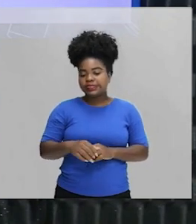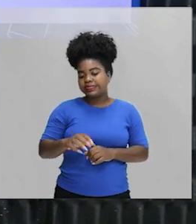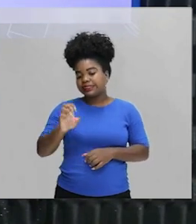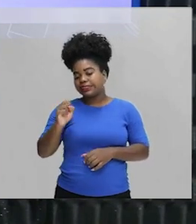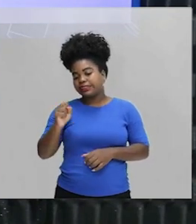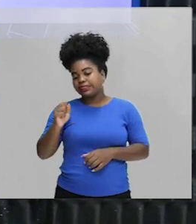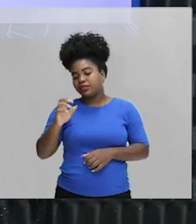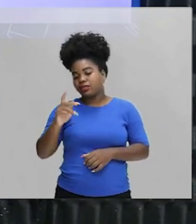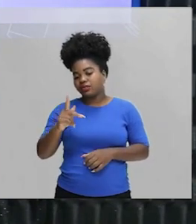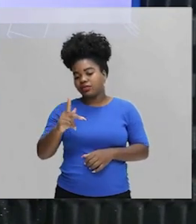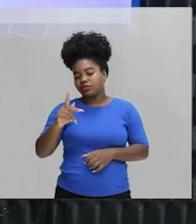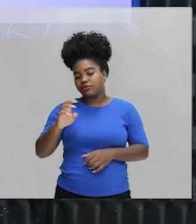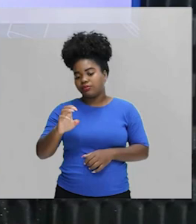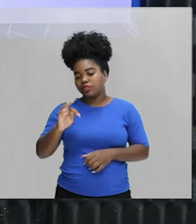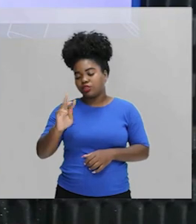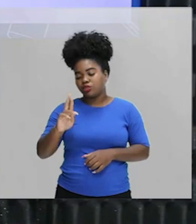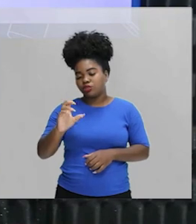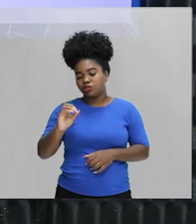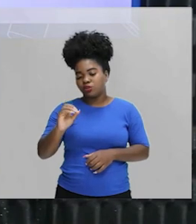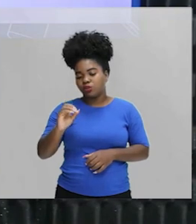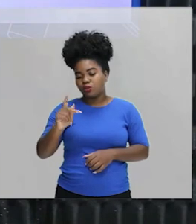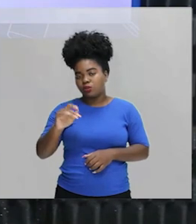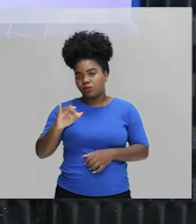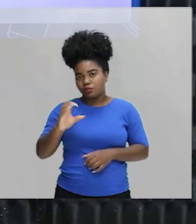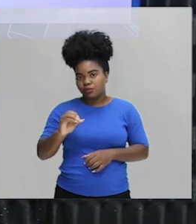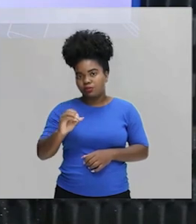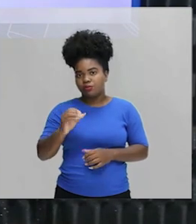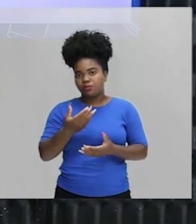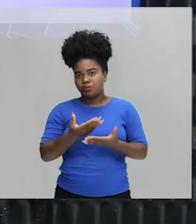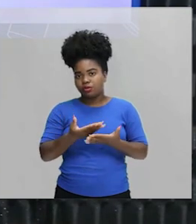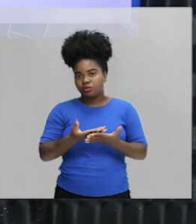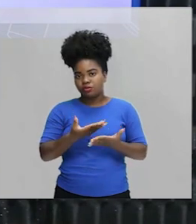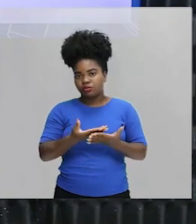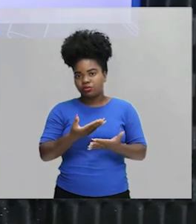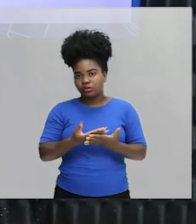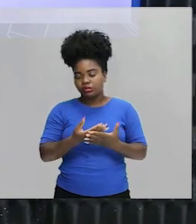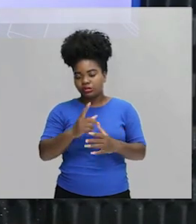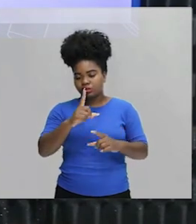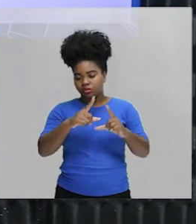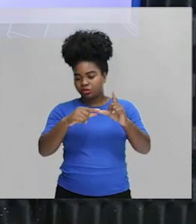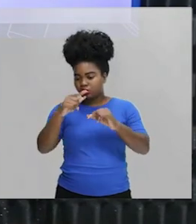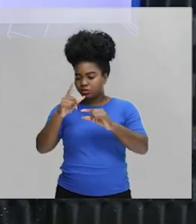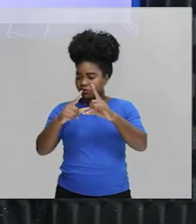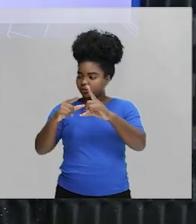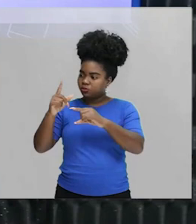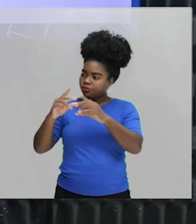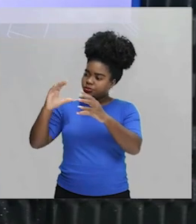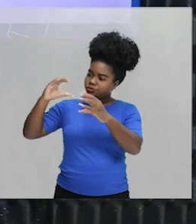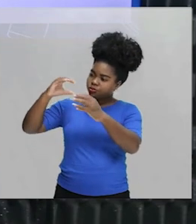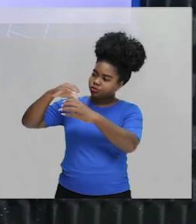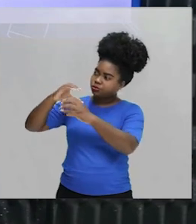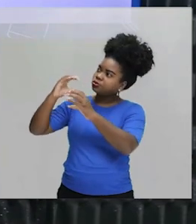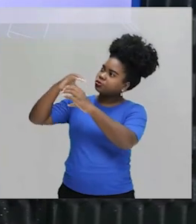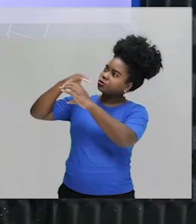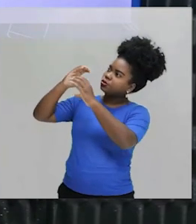espectroscopia para poder estudar os elementos que tem nessas estrelas cujo o